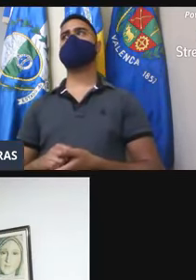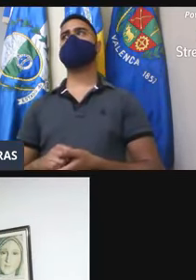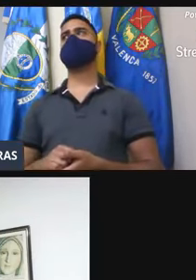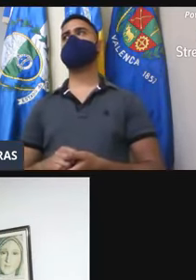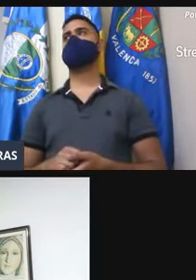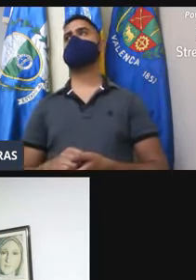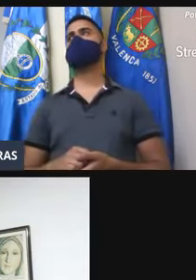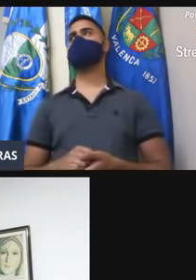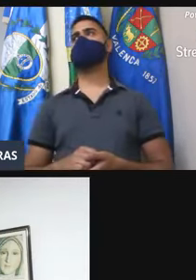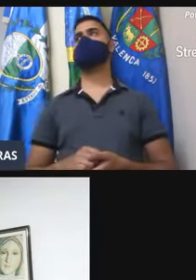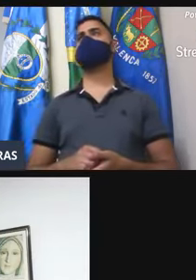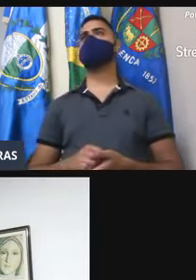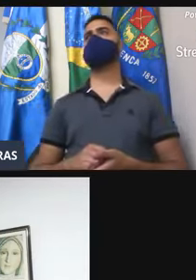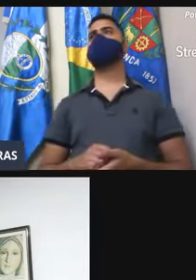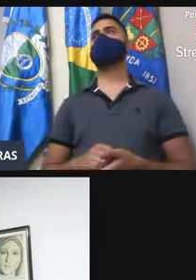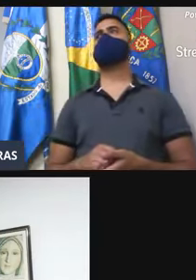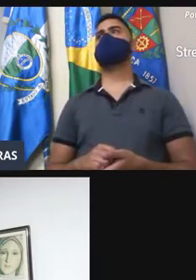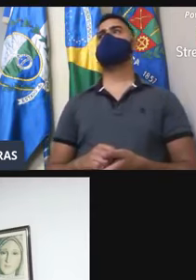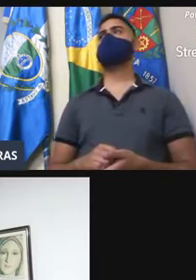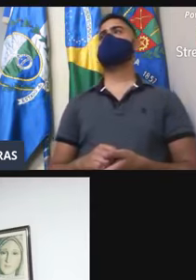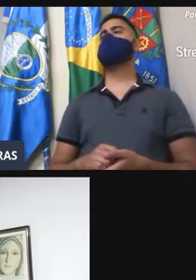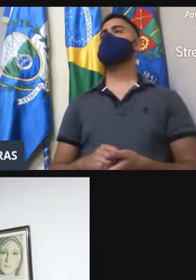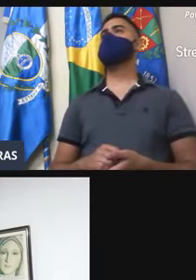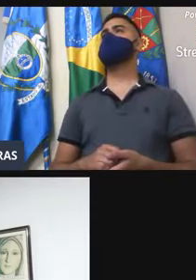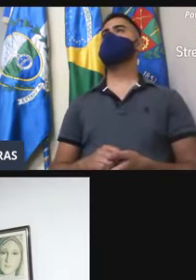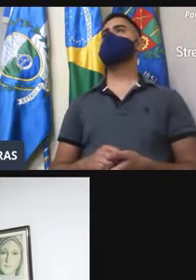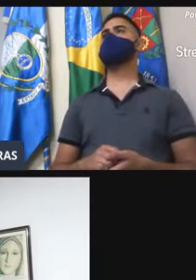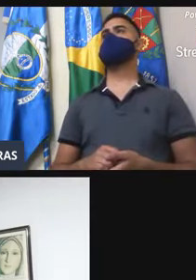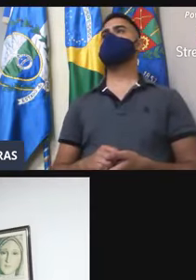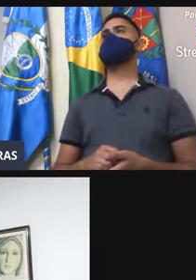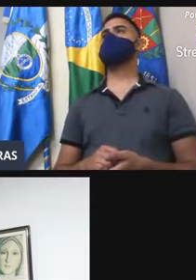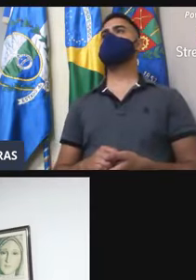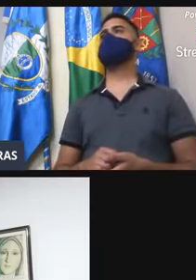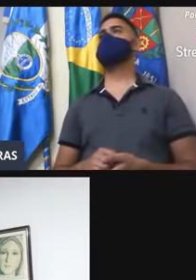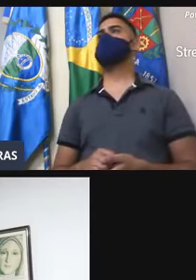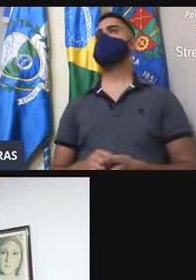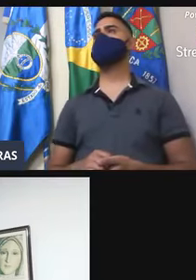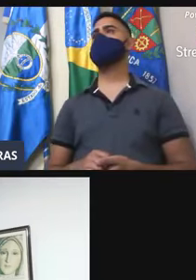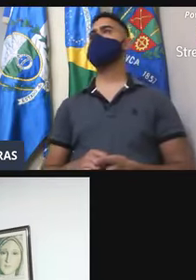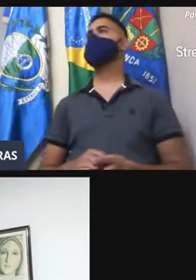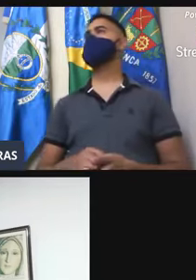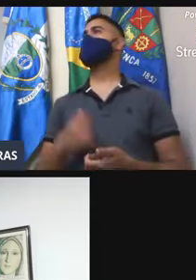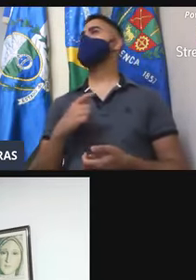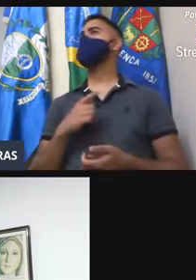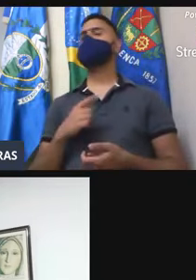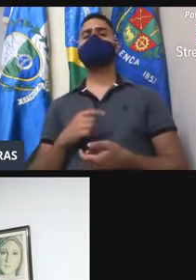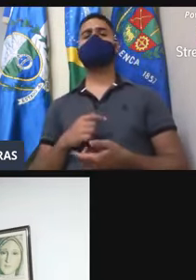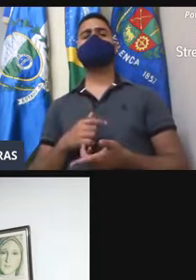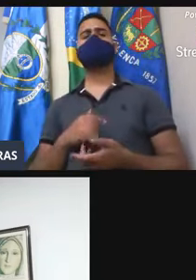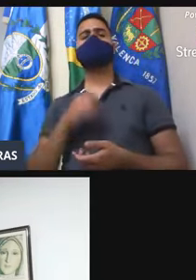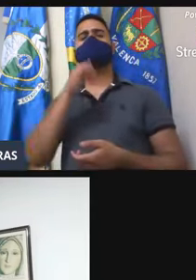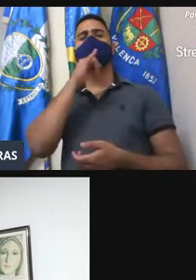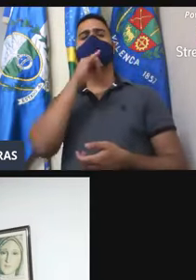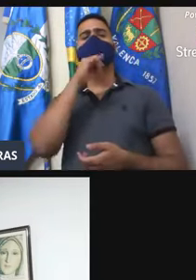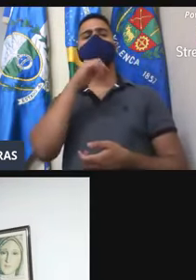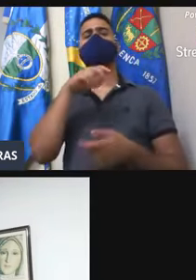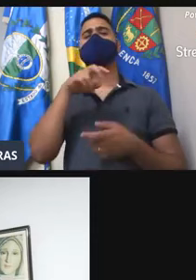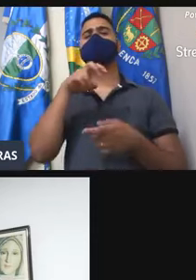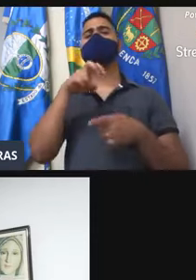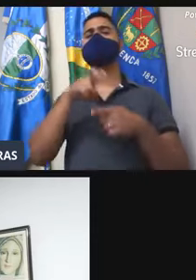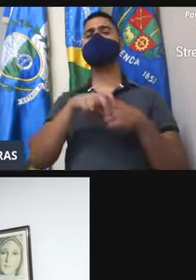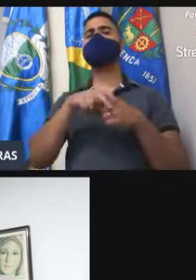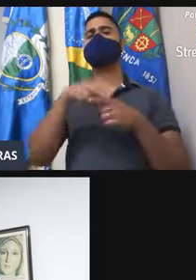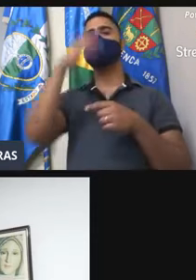Tive algumas demandas em relação a cadeiras. Cadeiras de pessoas que têm um peso acima